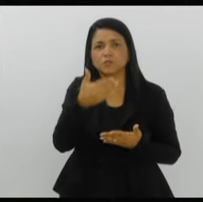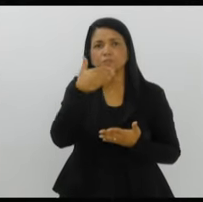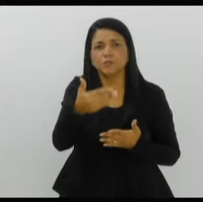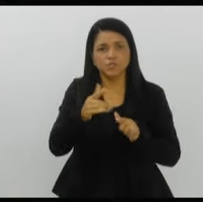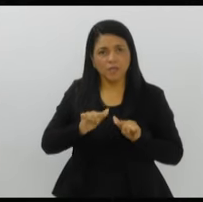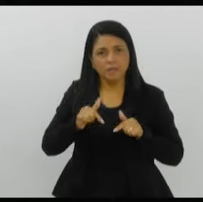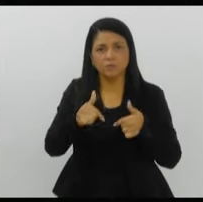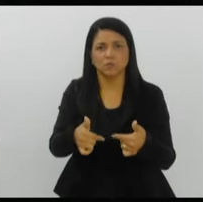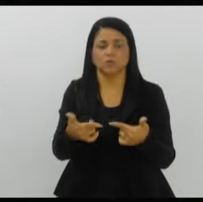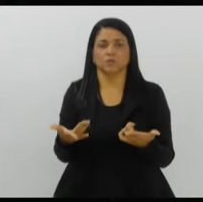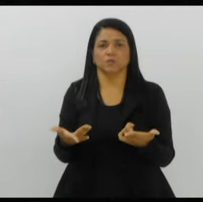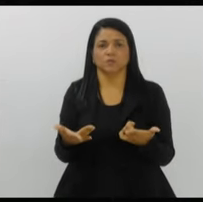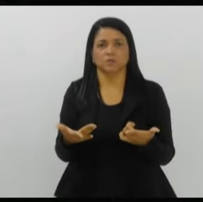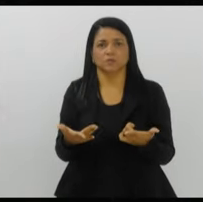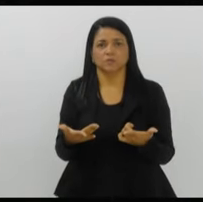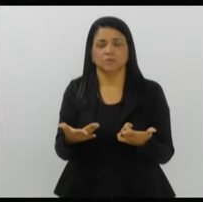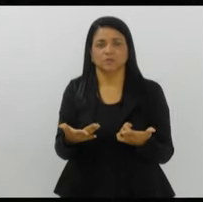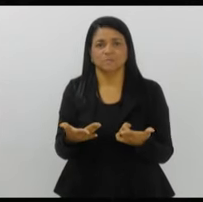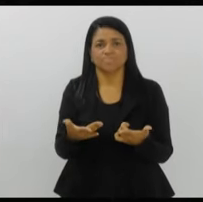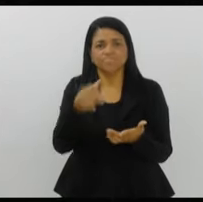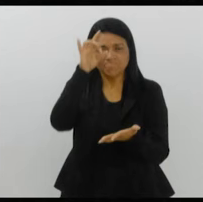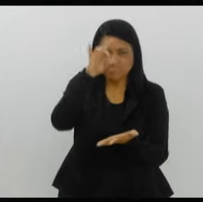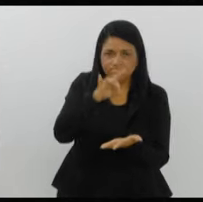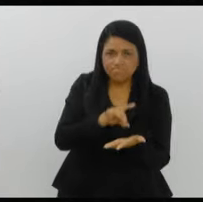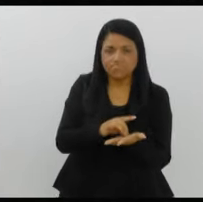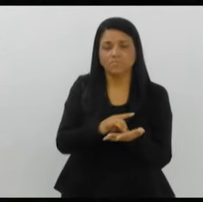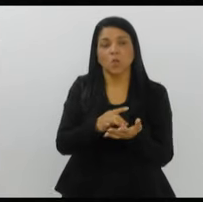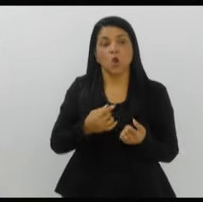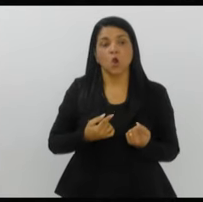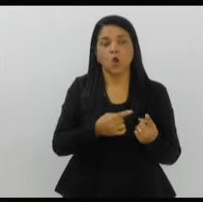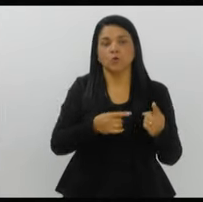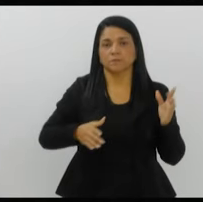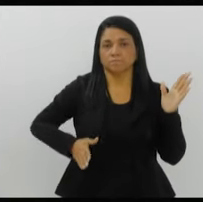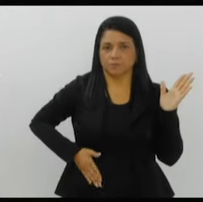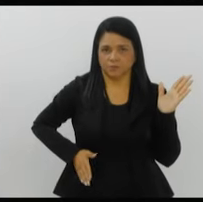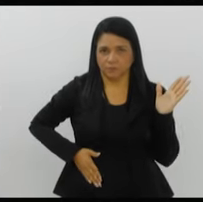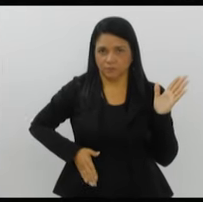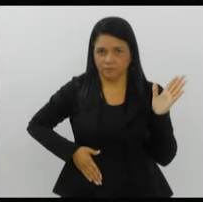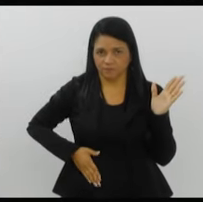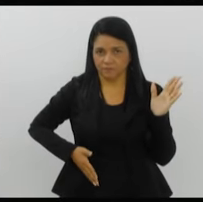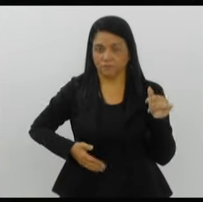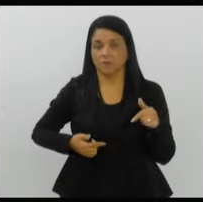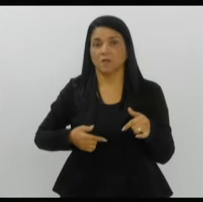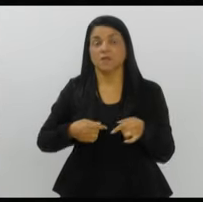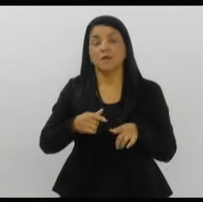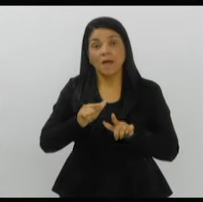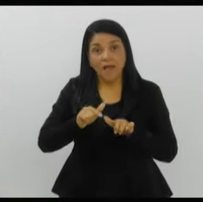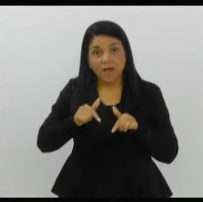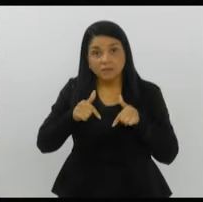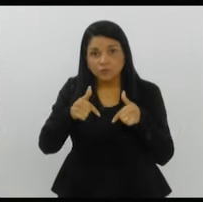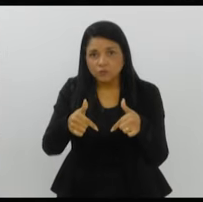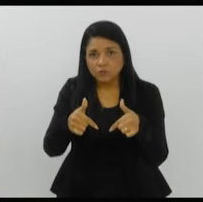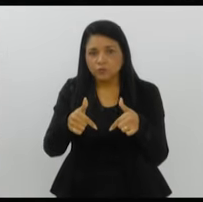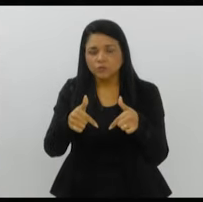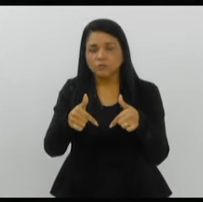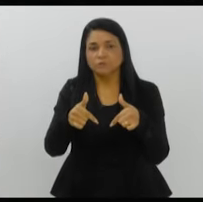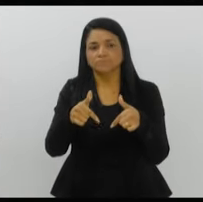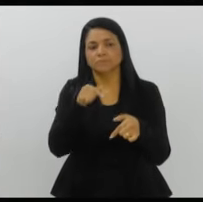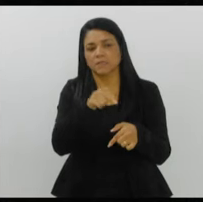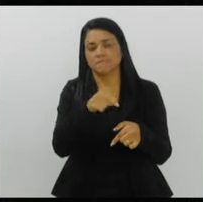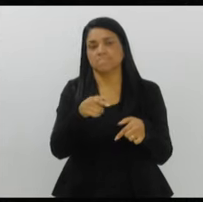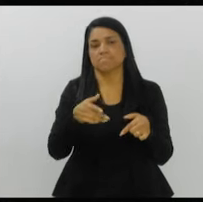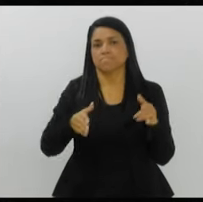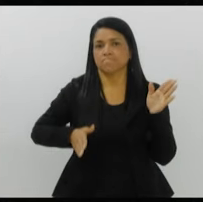ações. Ações concretas contra esses caras. Ações realmente para que eles possam temer o que